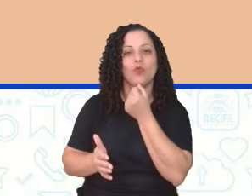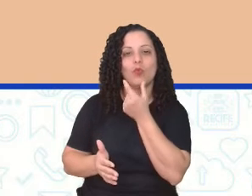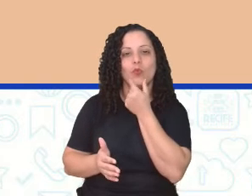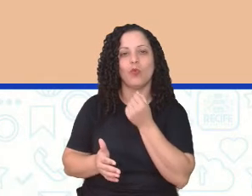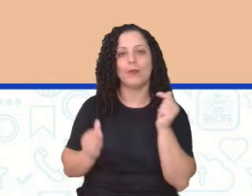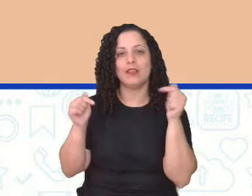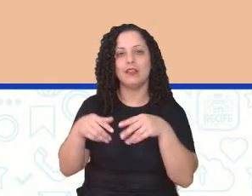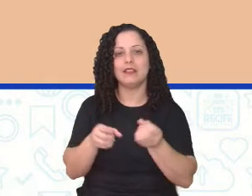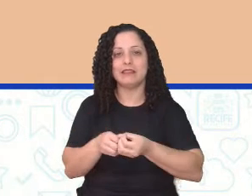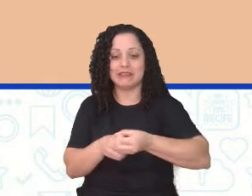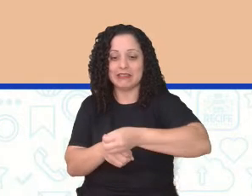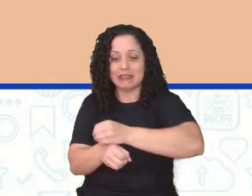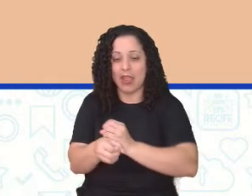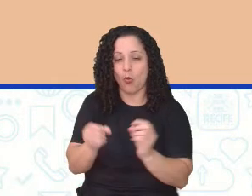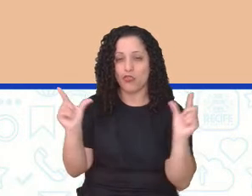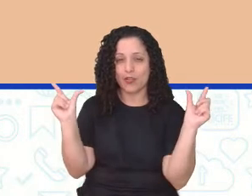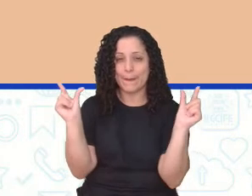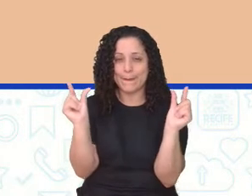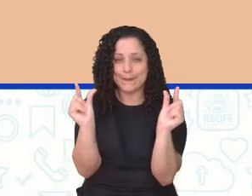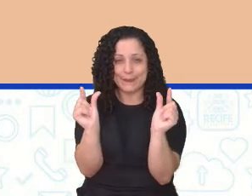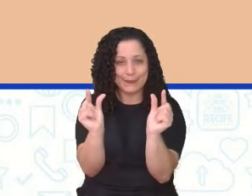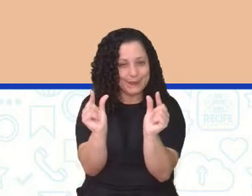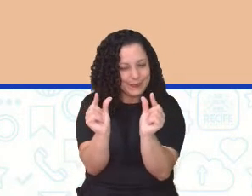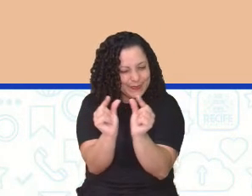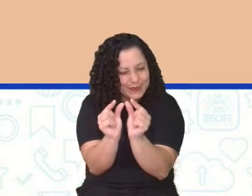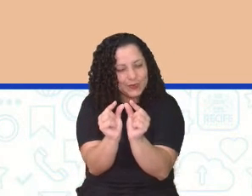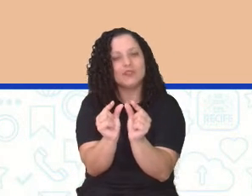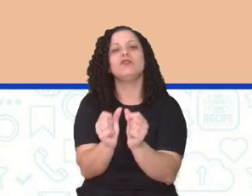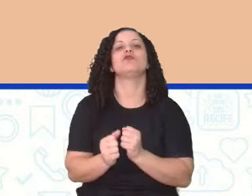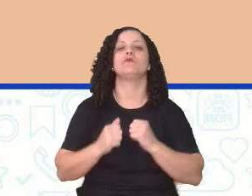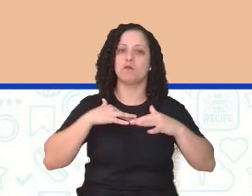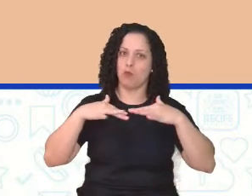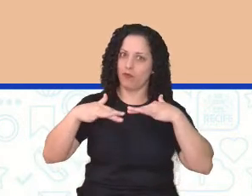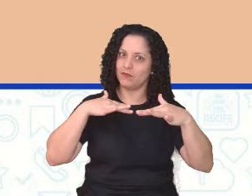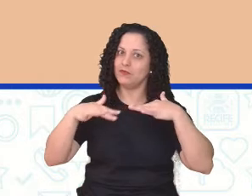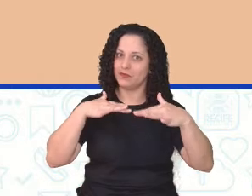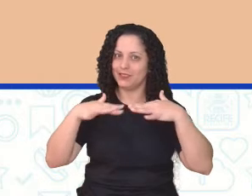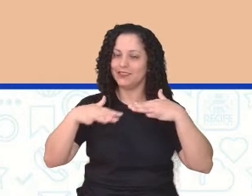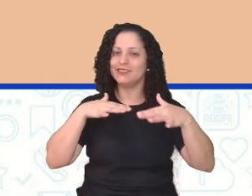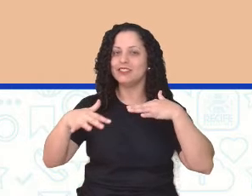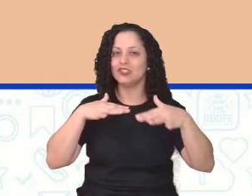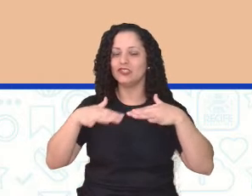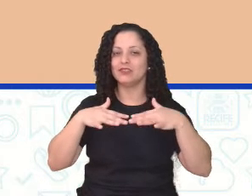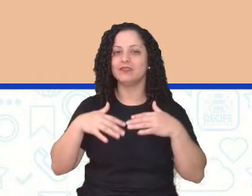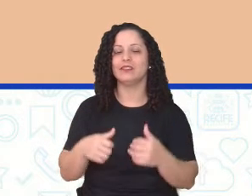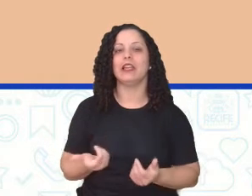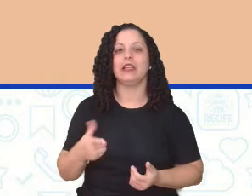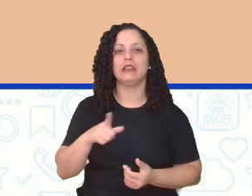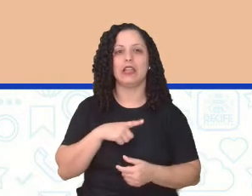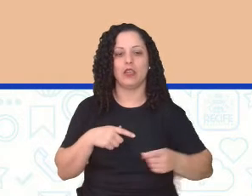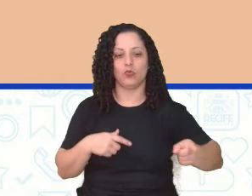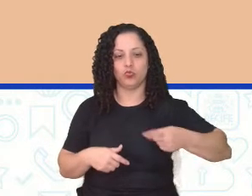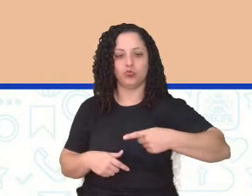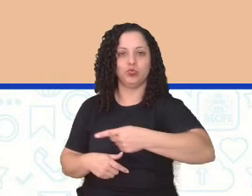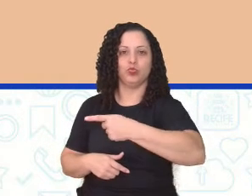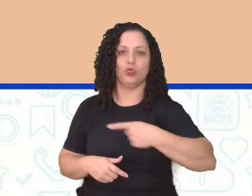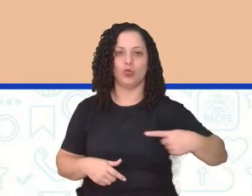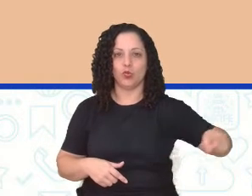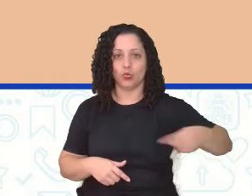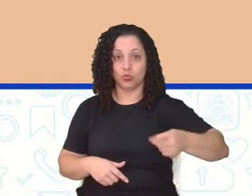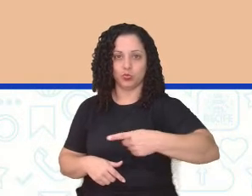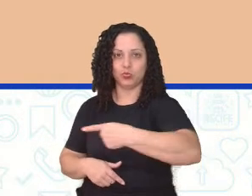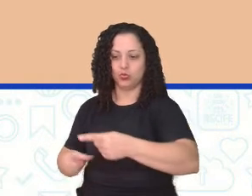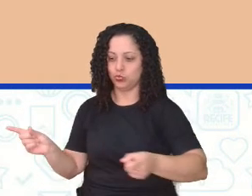são células bem pequenininhas, né, pequenas, móveis, que elas usam a cauda para se mover, né, e